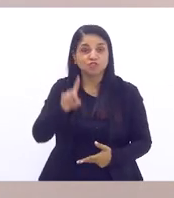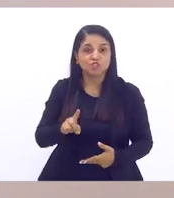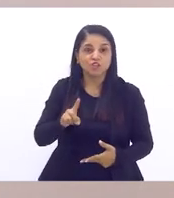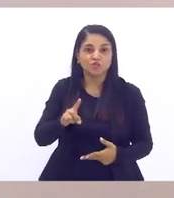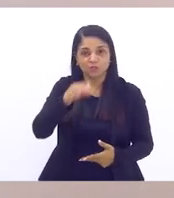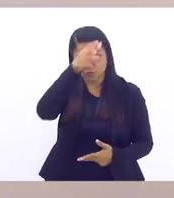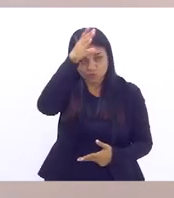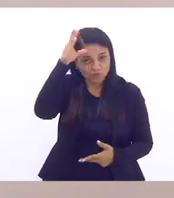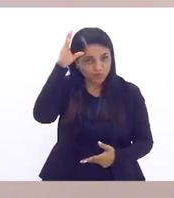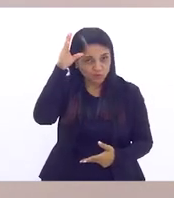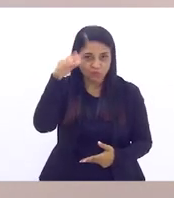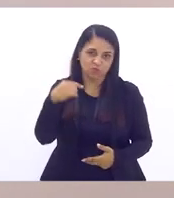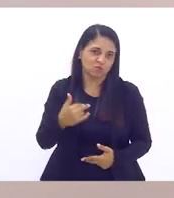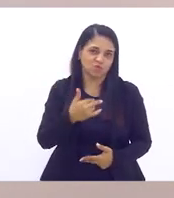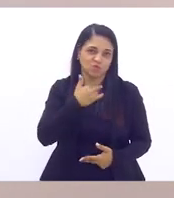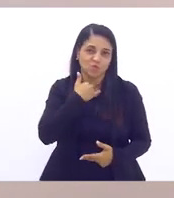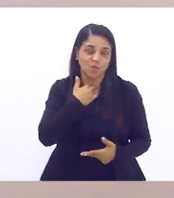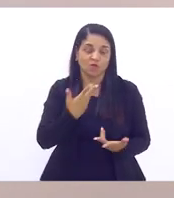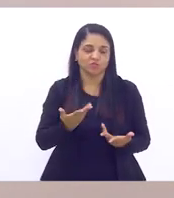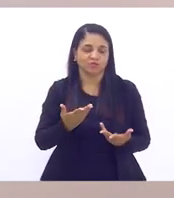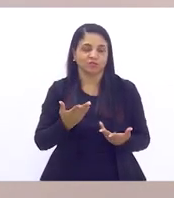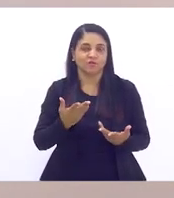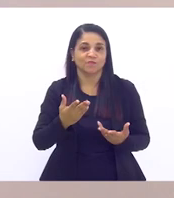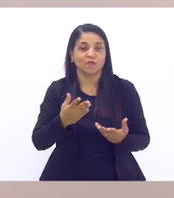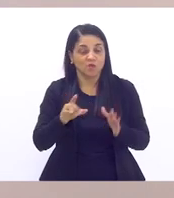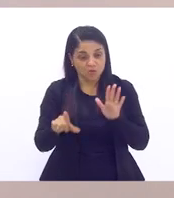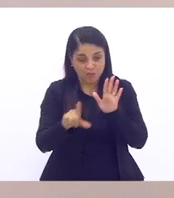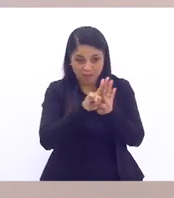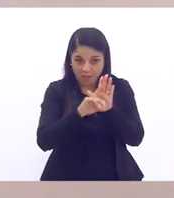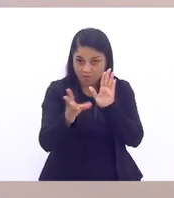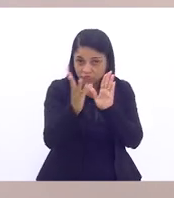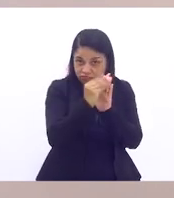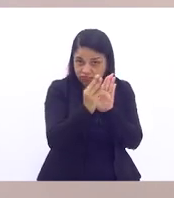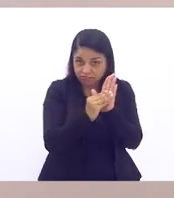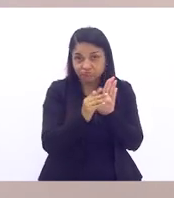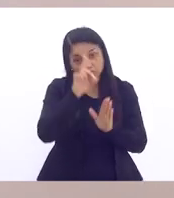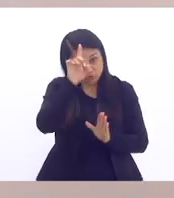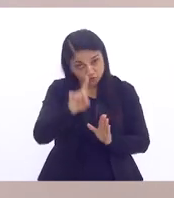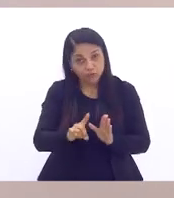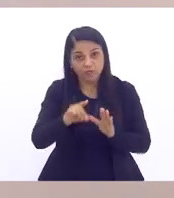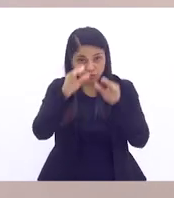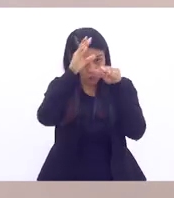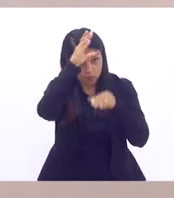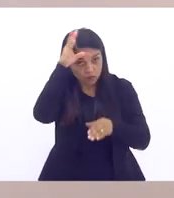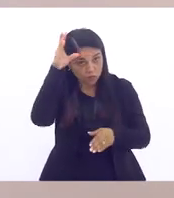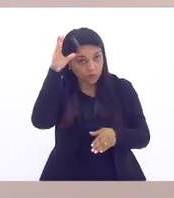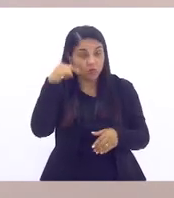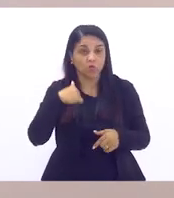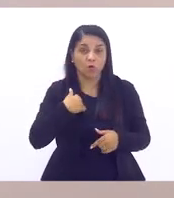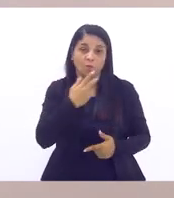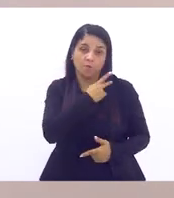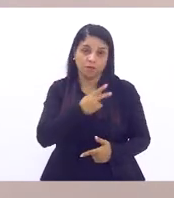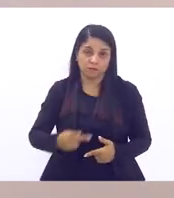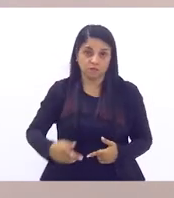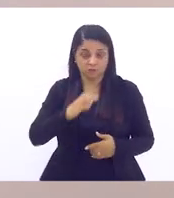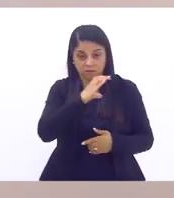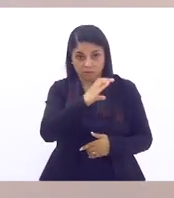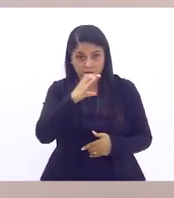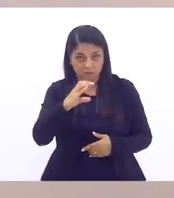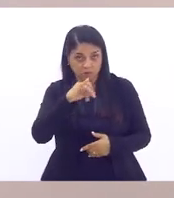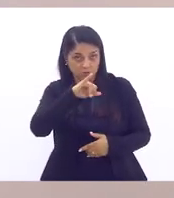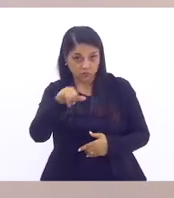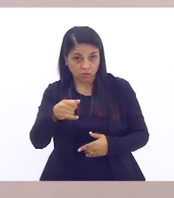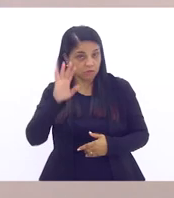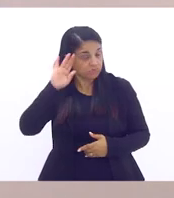coloquei como justamente aplicando a questão do direito consumidor e que eu considero como presidente da scj a gente tem que tomar dessas